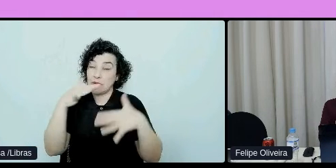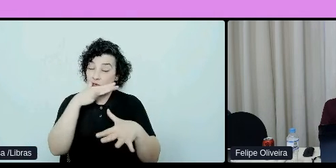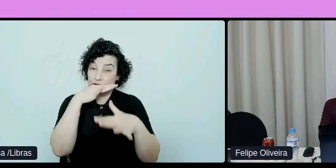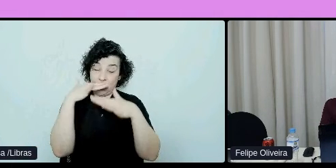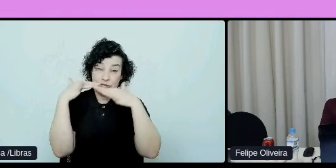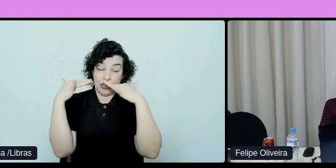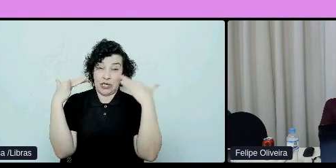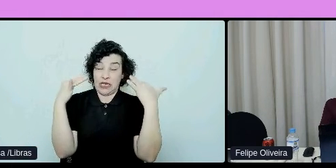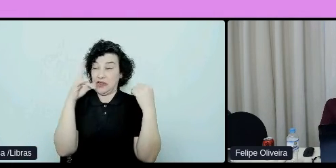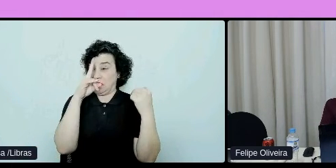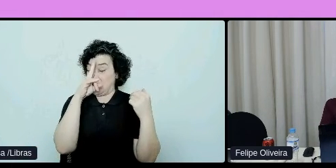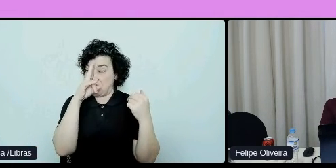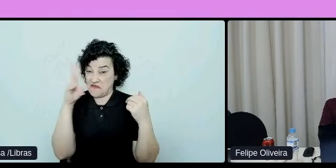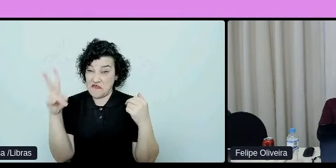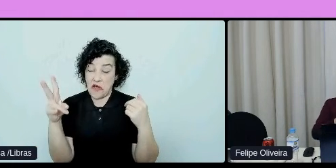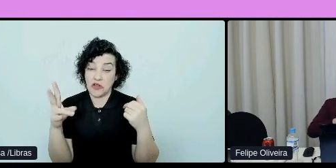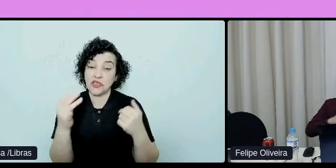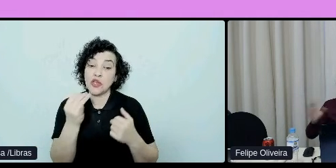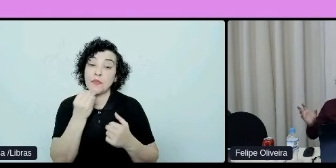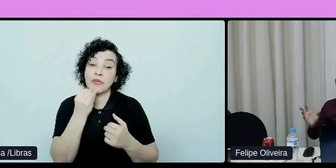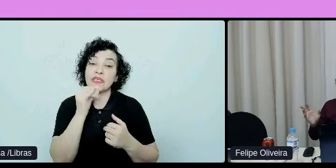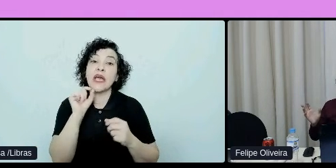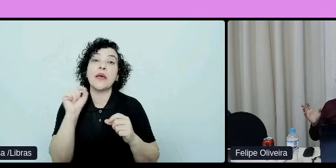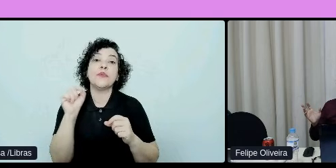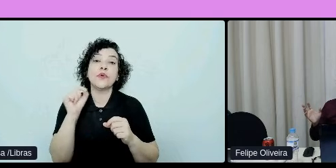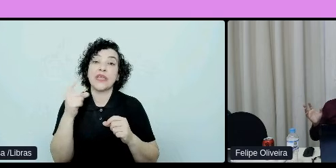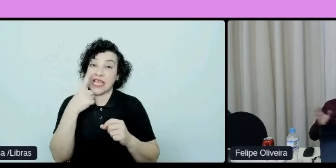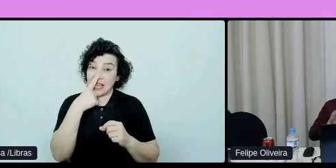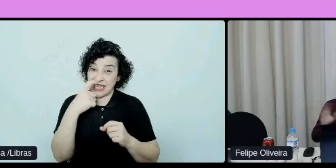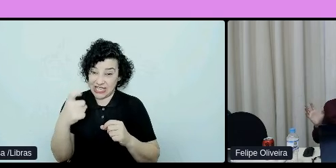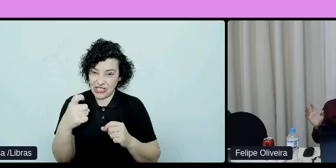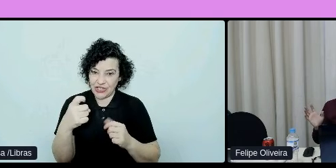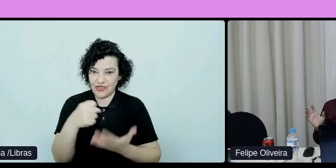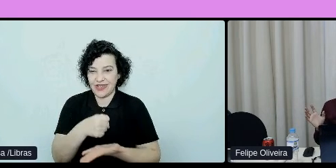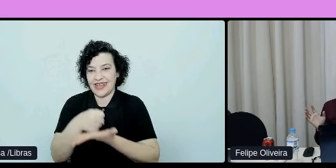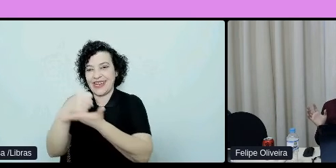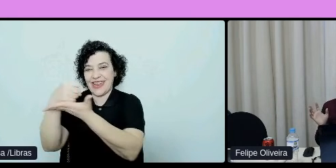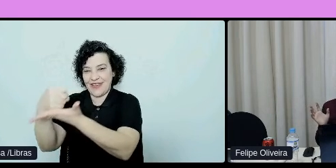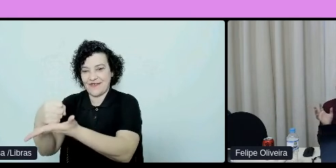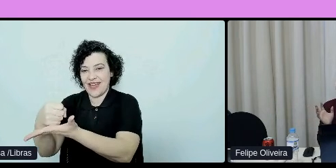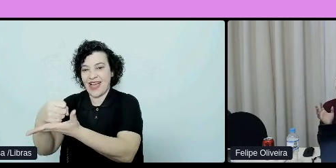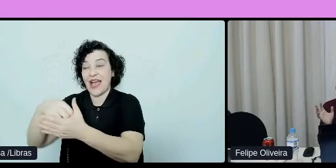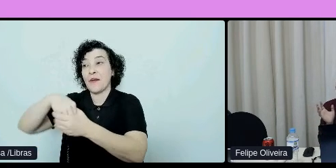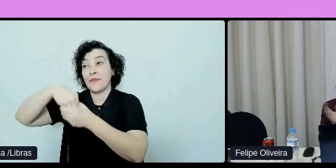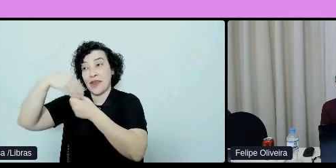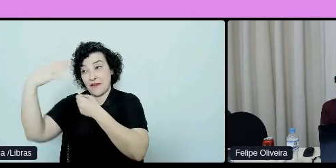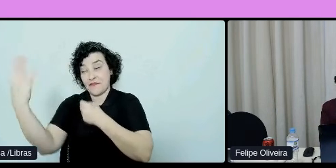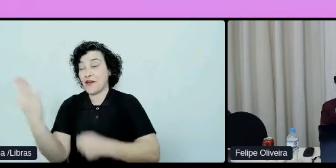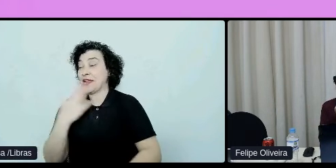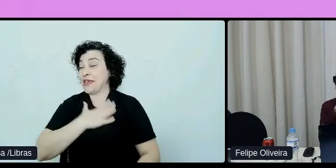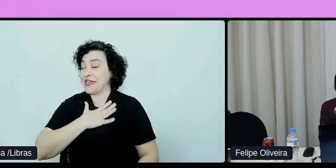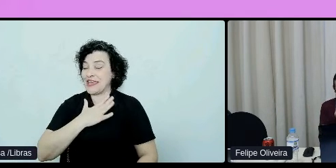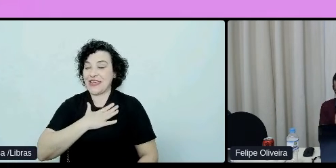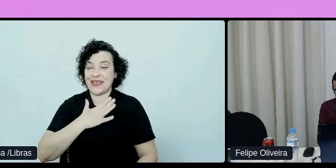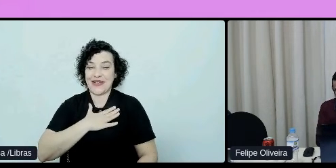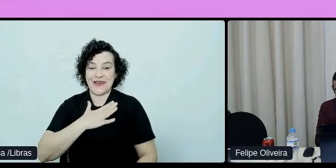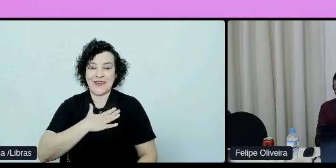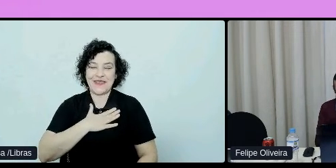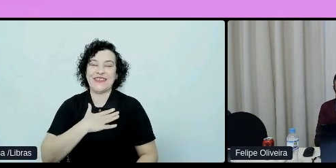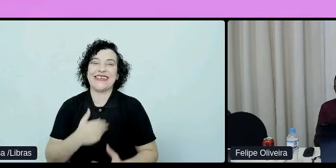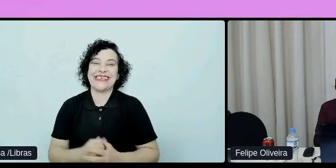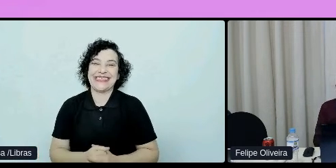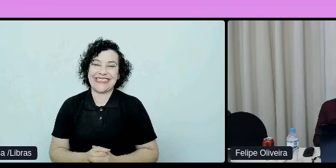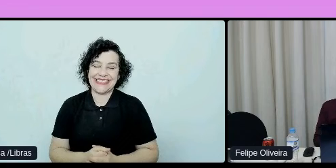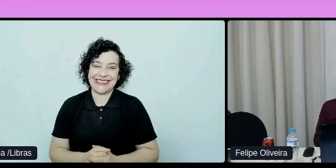forte. Então, por exemplo, levar lixo em casa sou eu, pelo menos na maior parte das vezes.